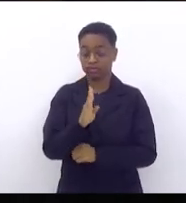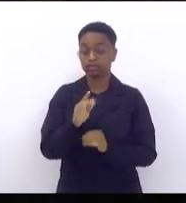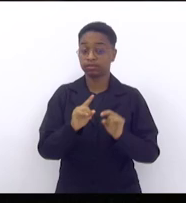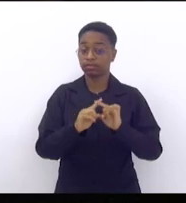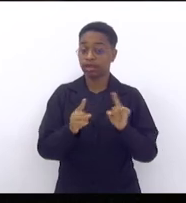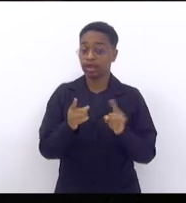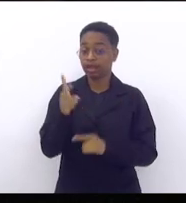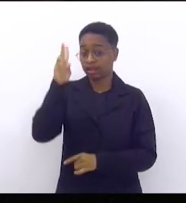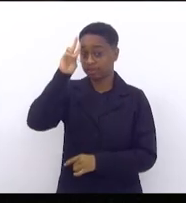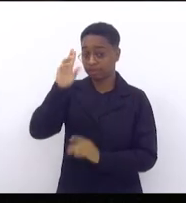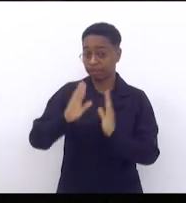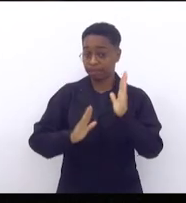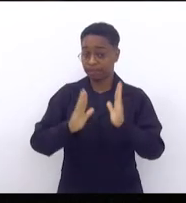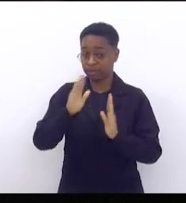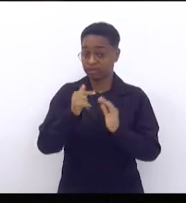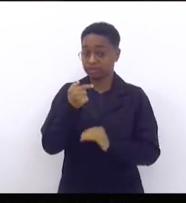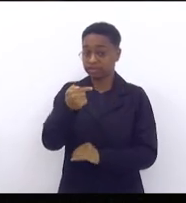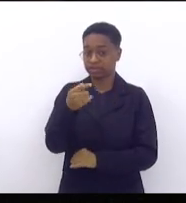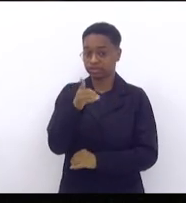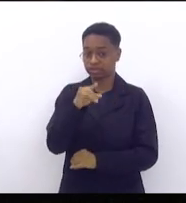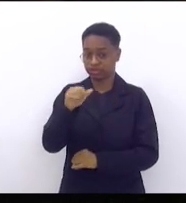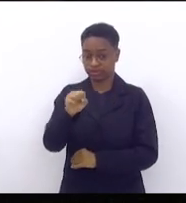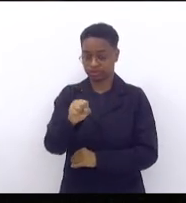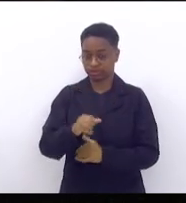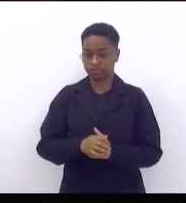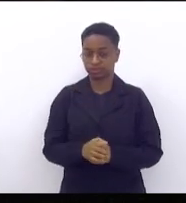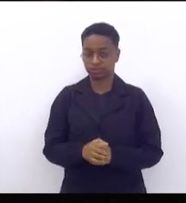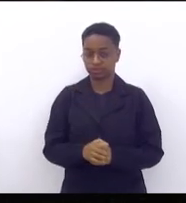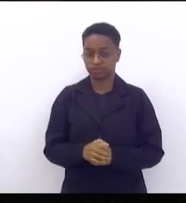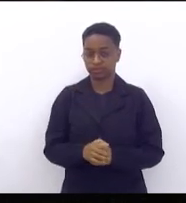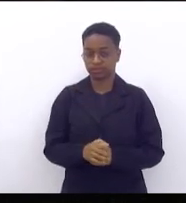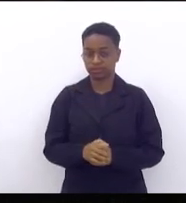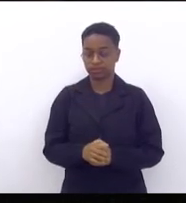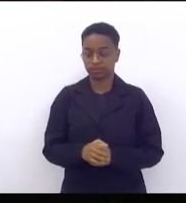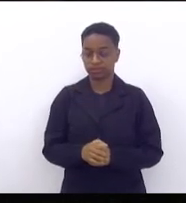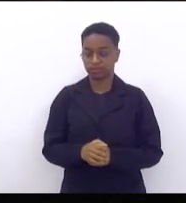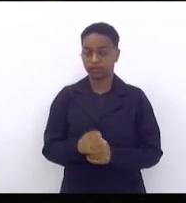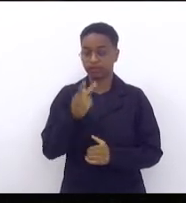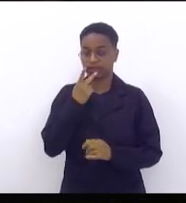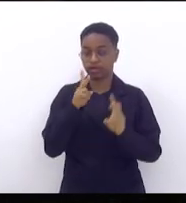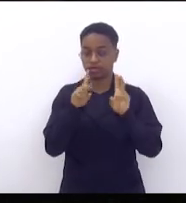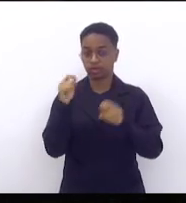últimos 7 dias. Vamos lá para o Rio Grande do Sul.